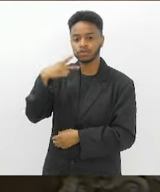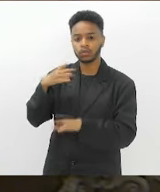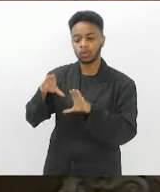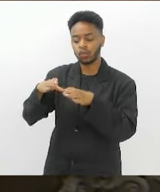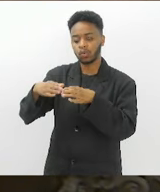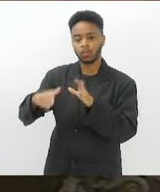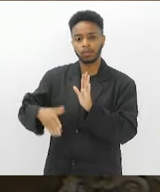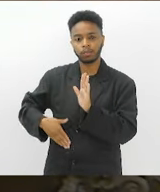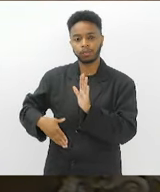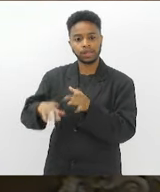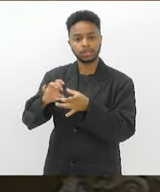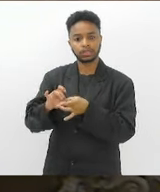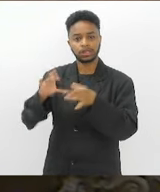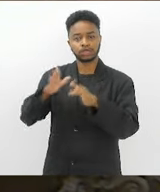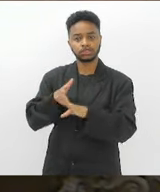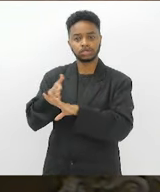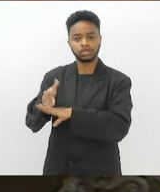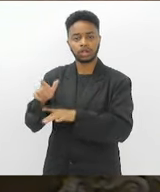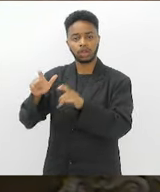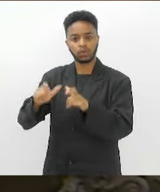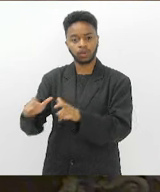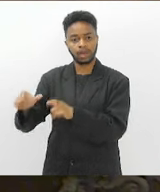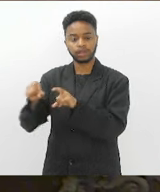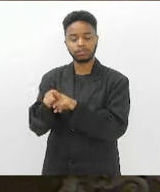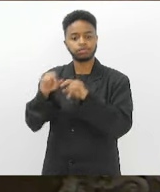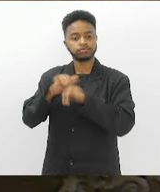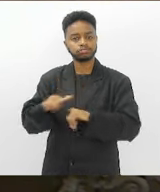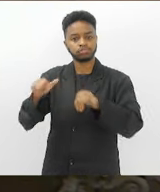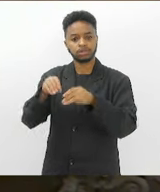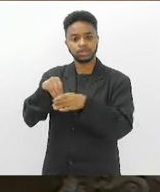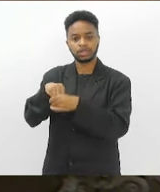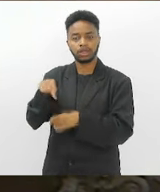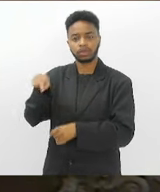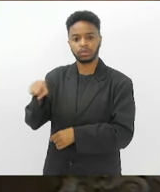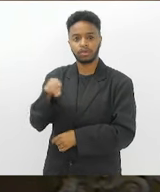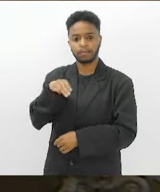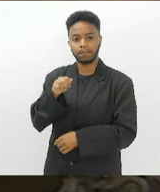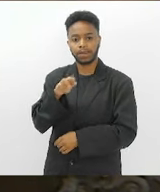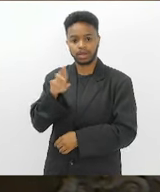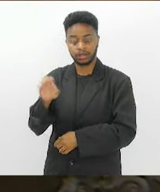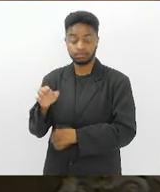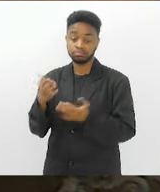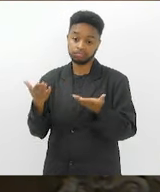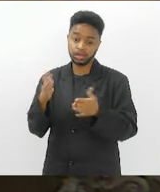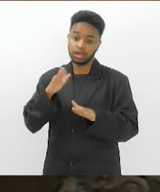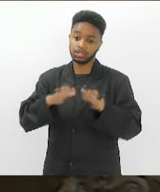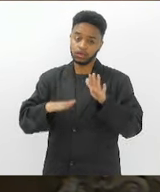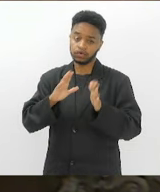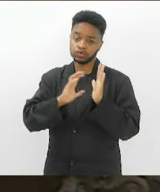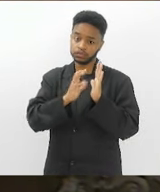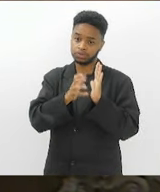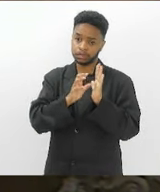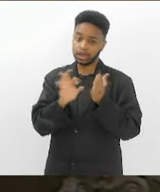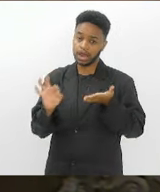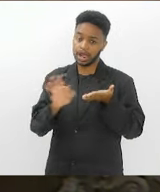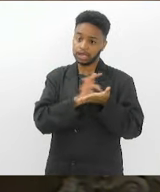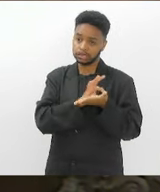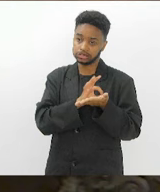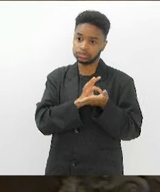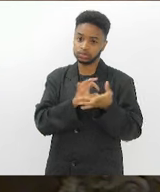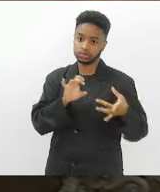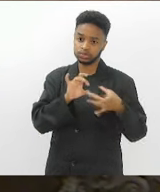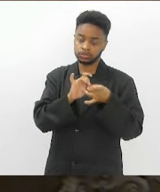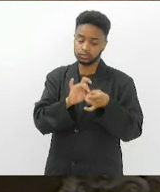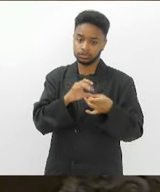marginalidade permitiu entrar e fazer campanha na maré. Quem sabe aquele partido que assinou a nota com a Defensoria